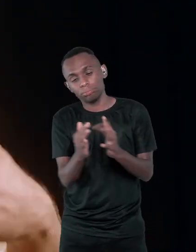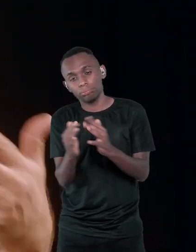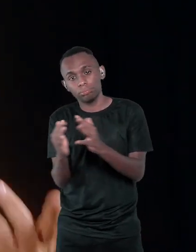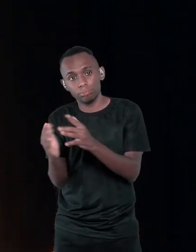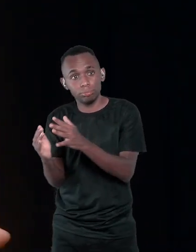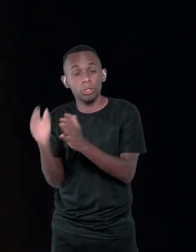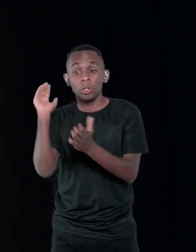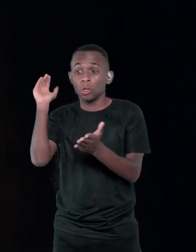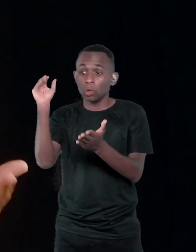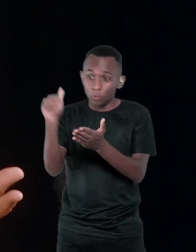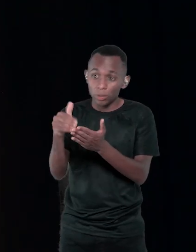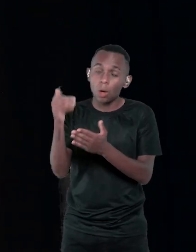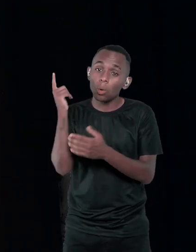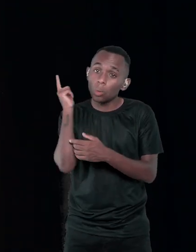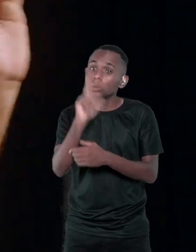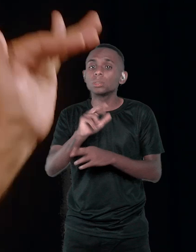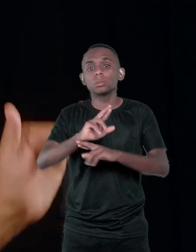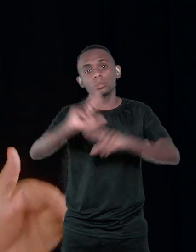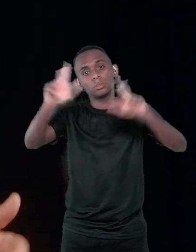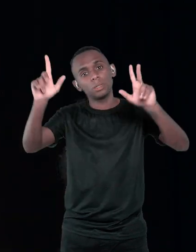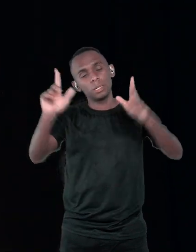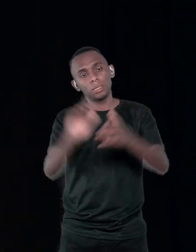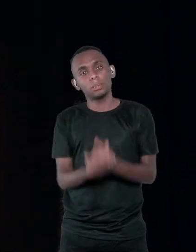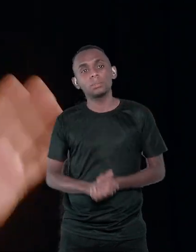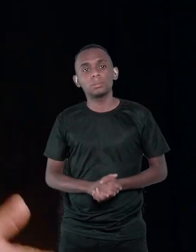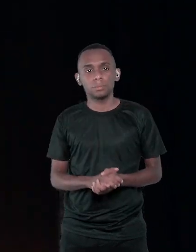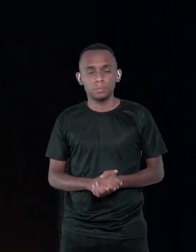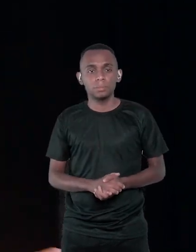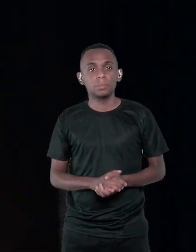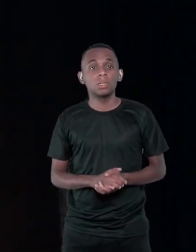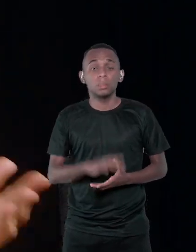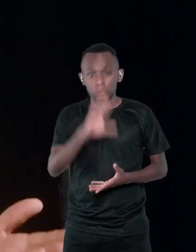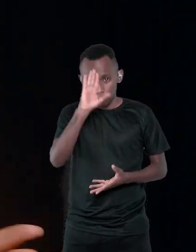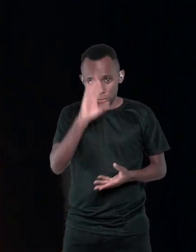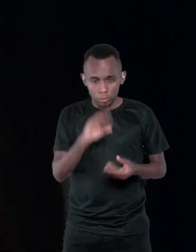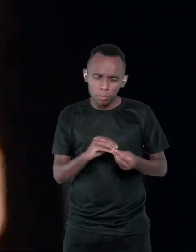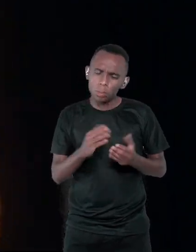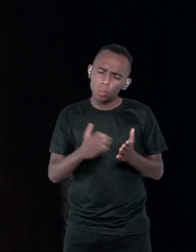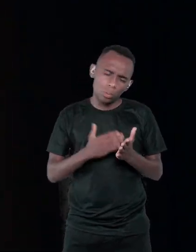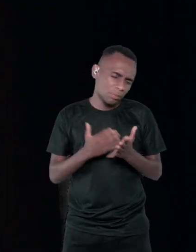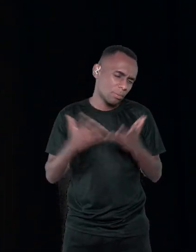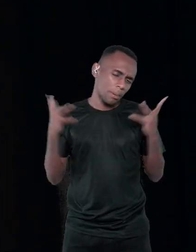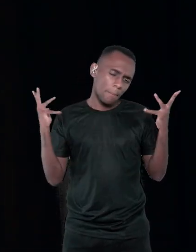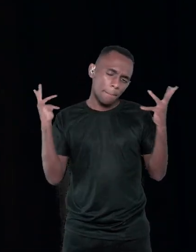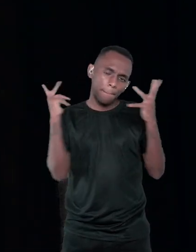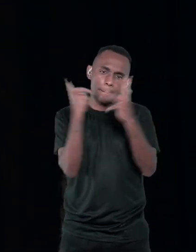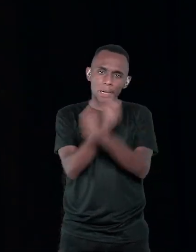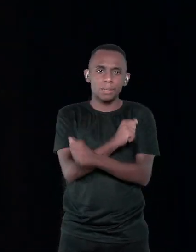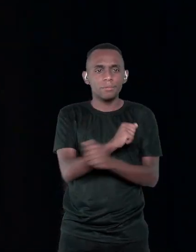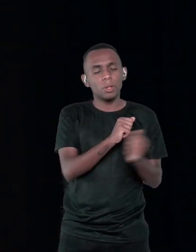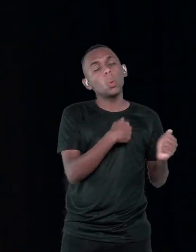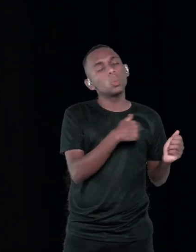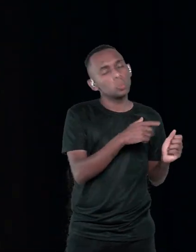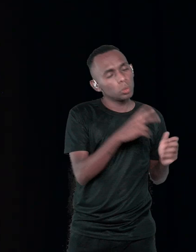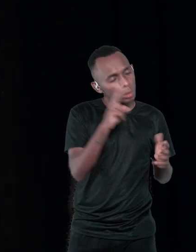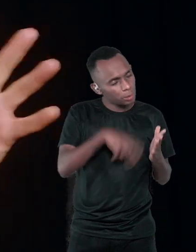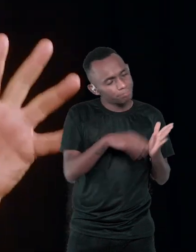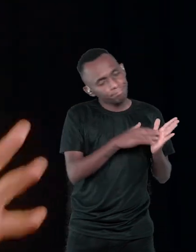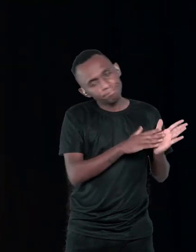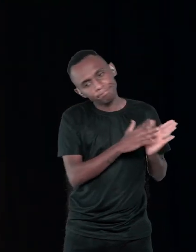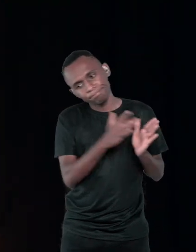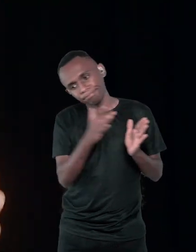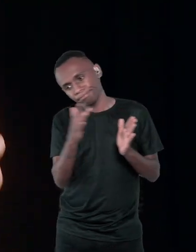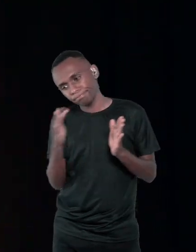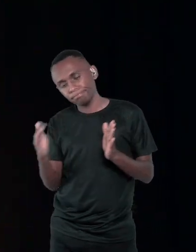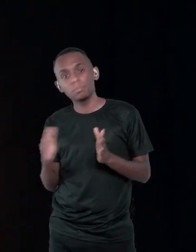até que ela finalmente conquistava uma outra coisa e ficava livre daquela sentença. Resumindo, uma obra maravilhosa. Essa eu lhe teria. Por